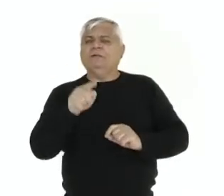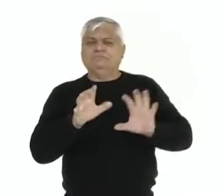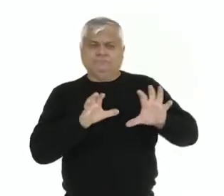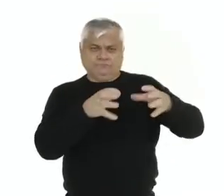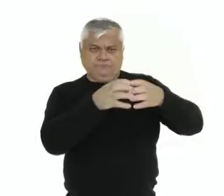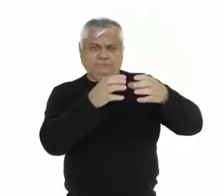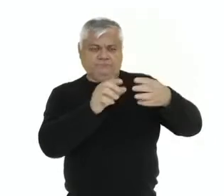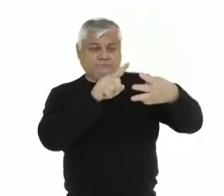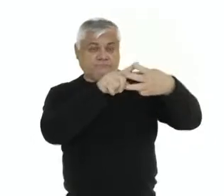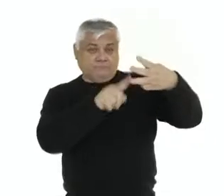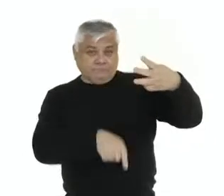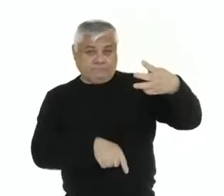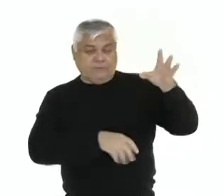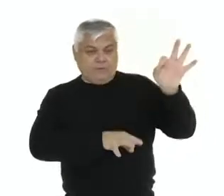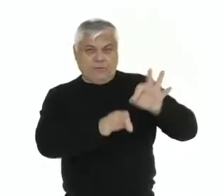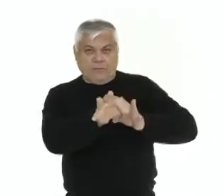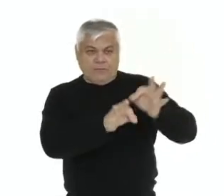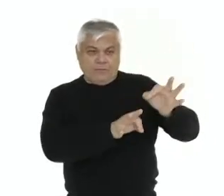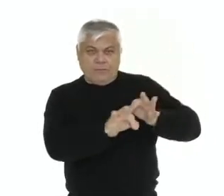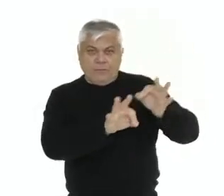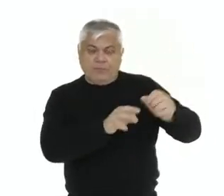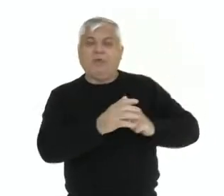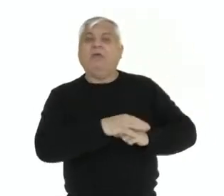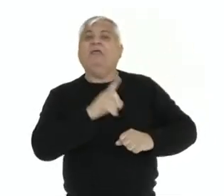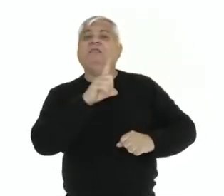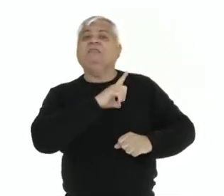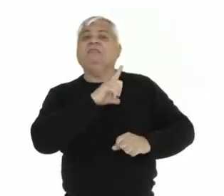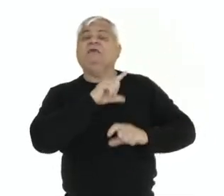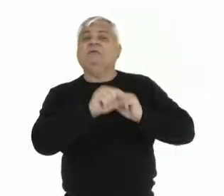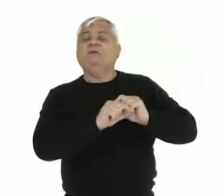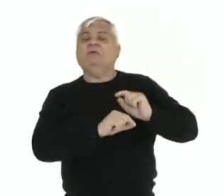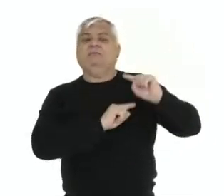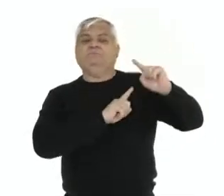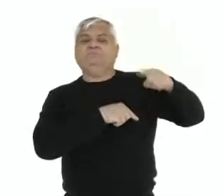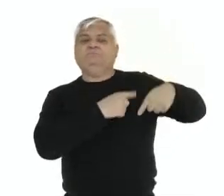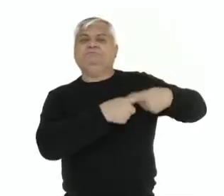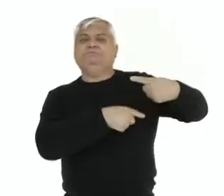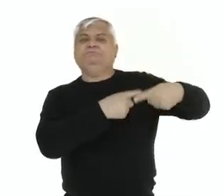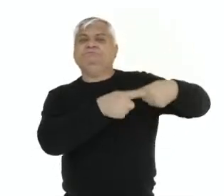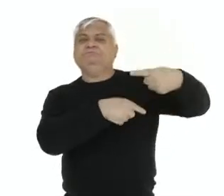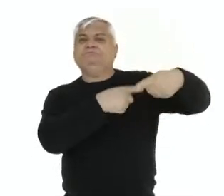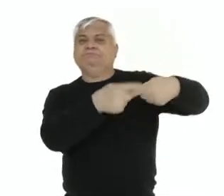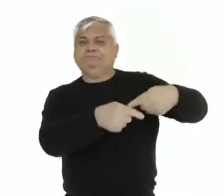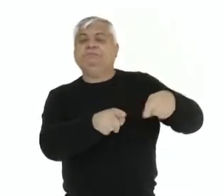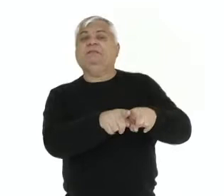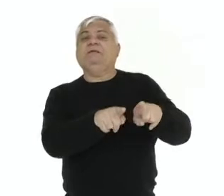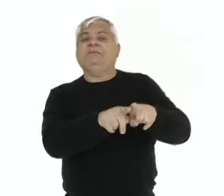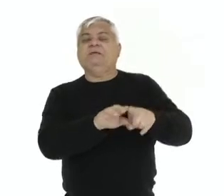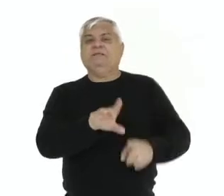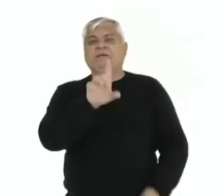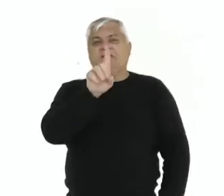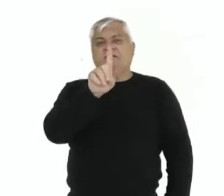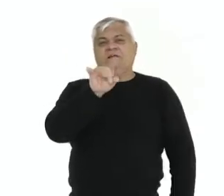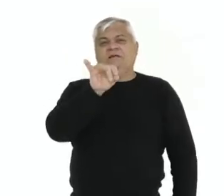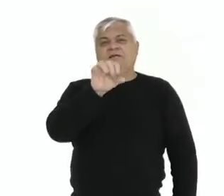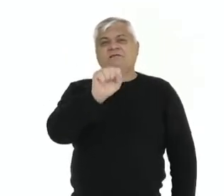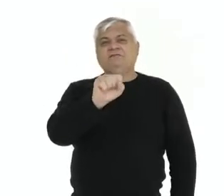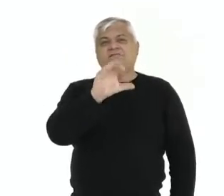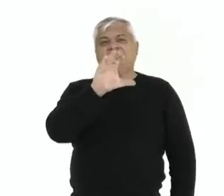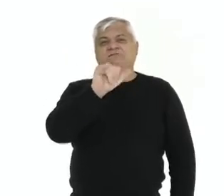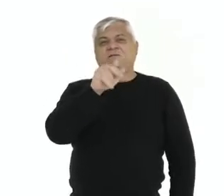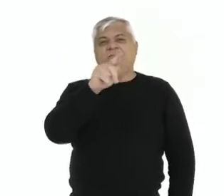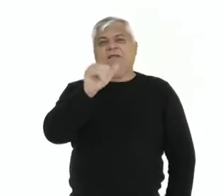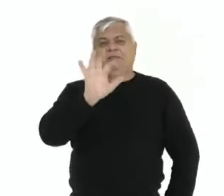Armadas elas são organizadas com base na hierarquia e na disciplina, né? Essa